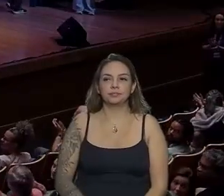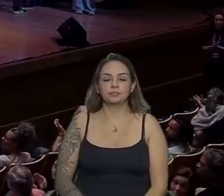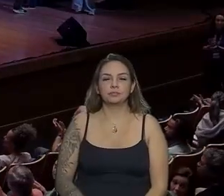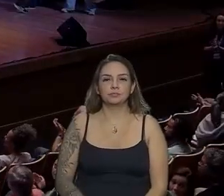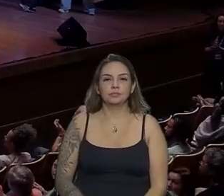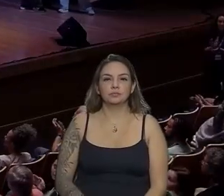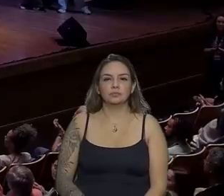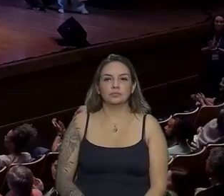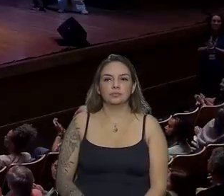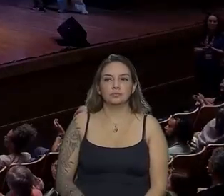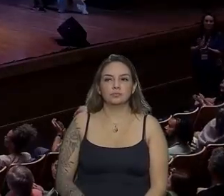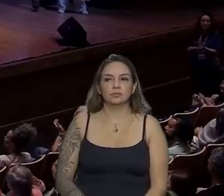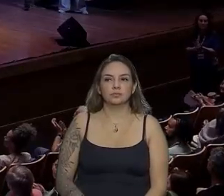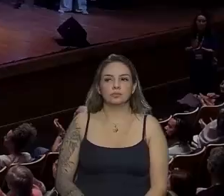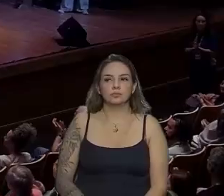um imprevisto.